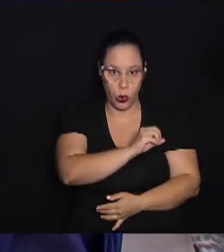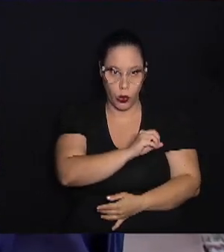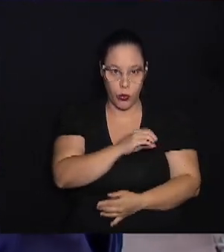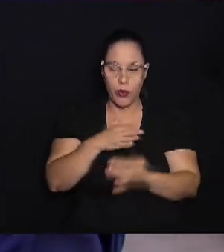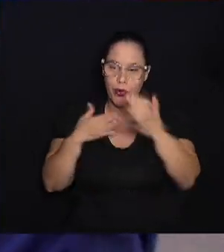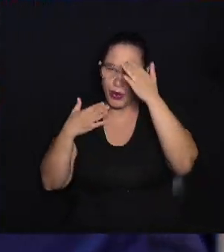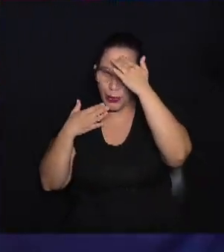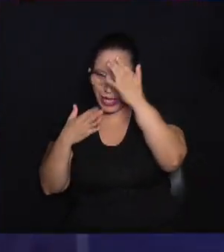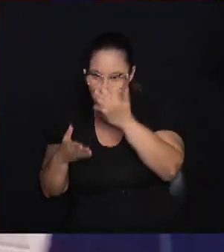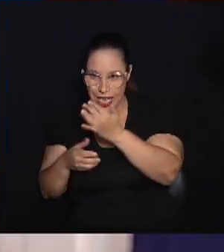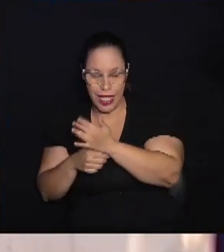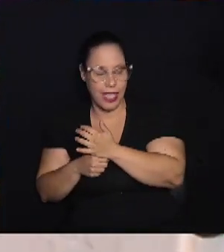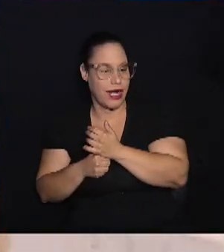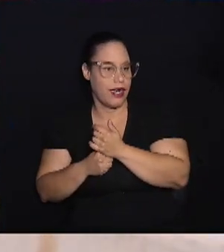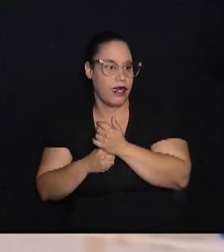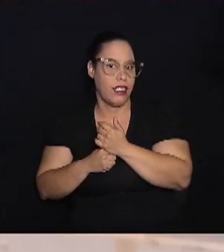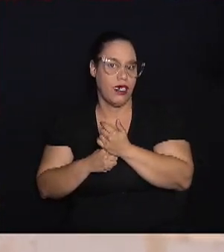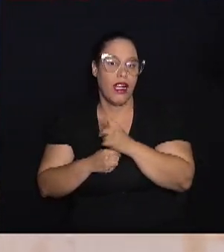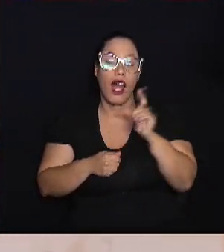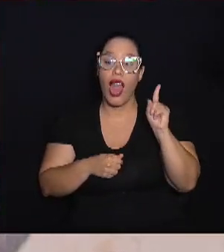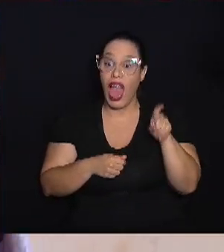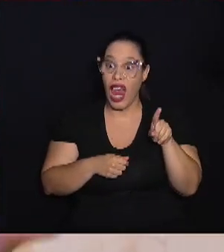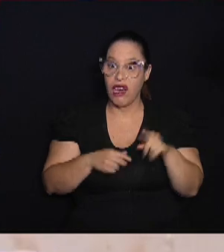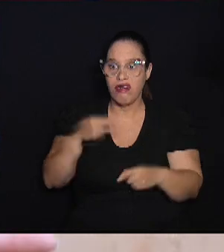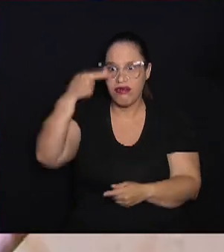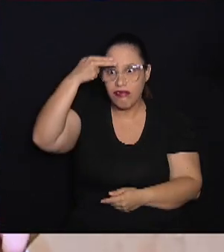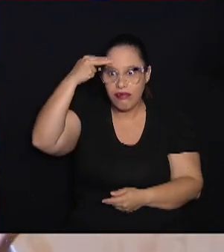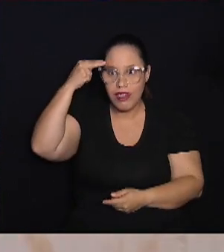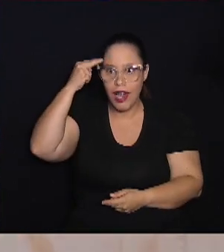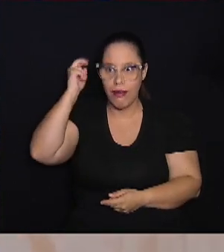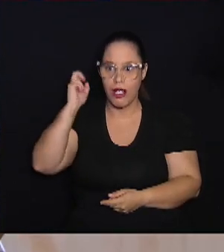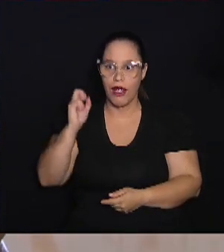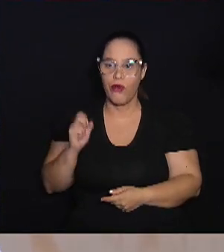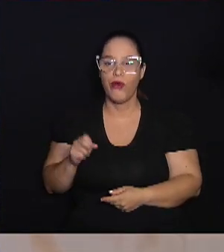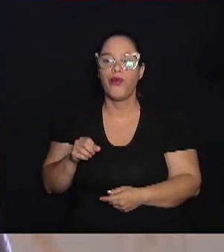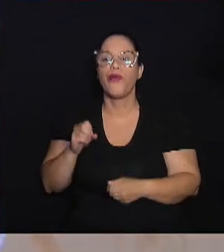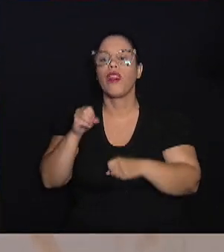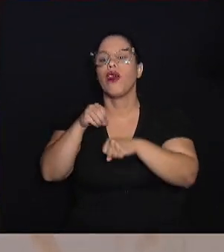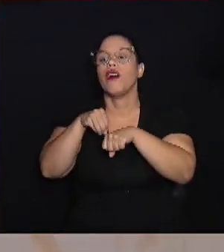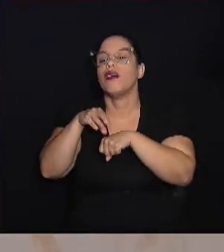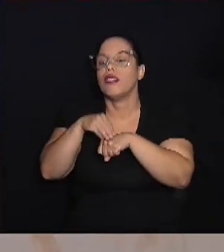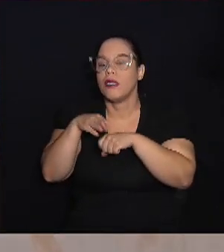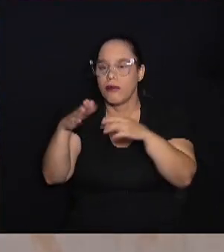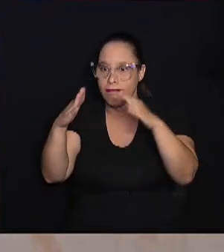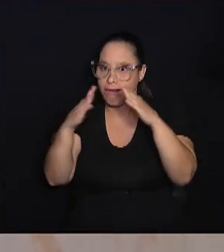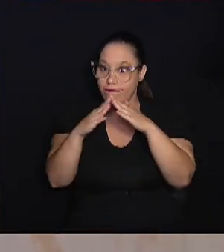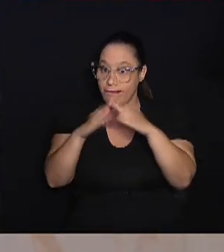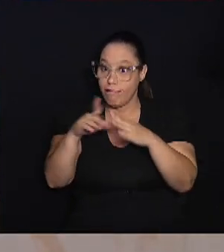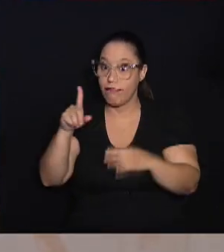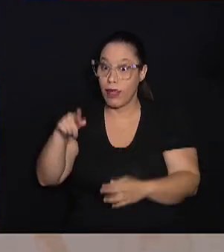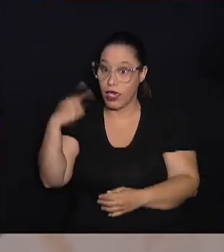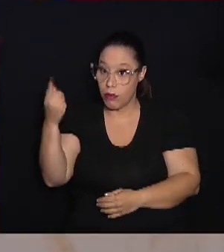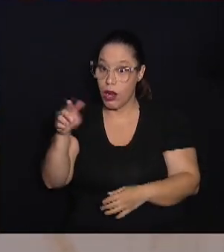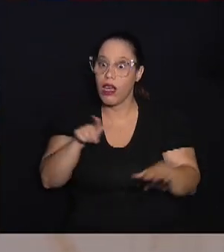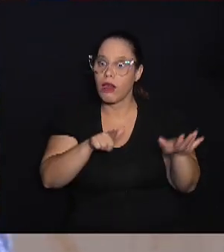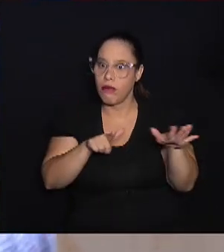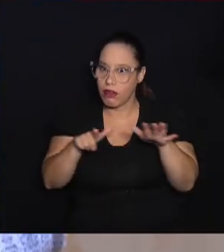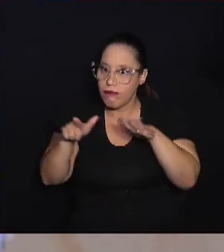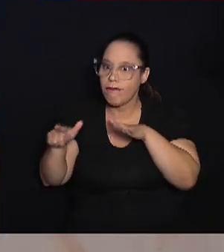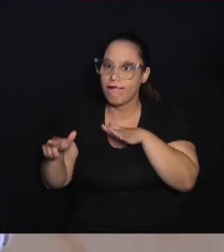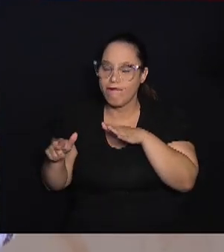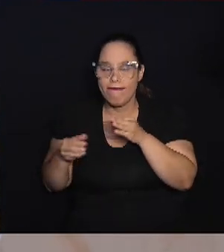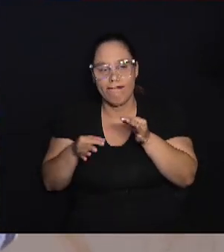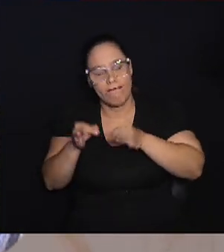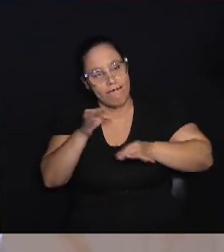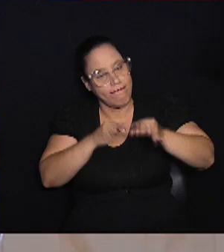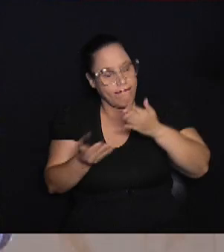Muito obrigada. É isso aí, Gabriel, fica a dica para vocês aí de casa, para as próximas férias, né, para poder programar e